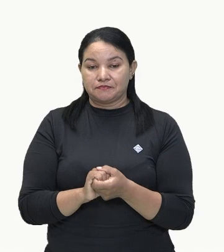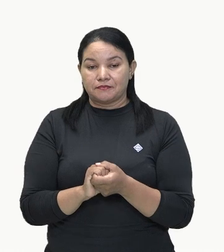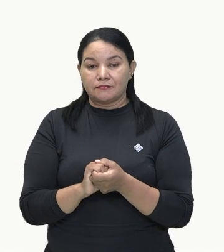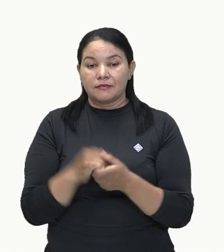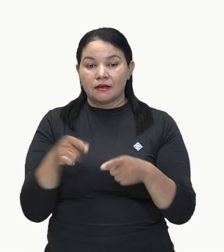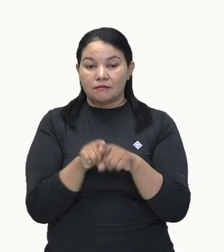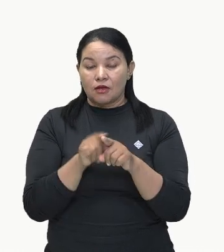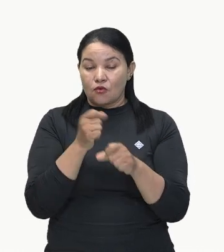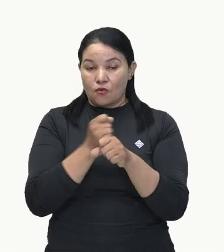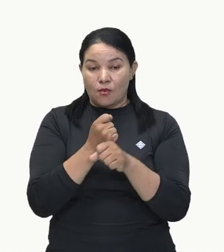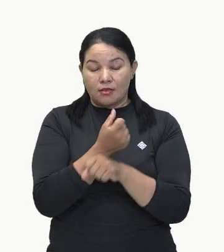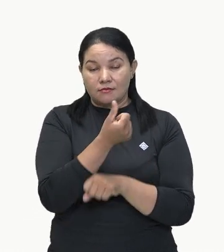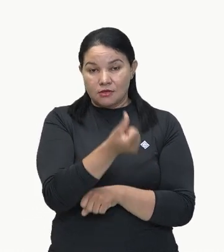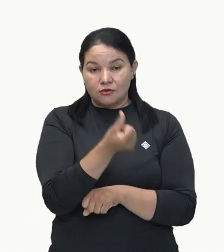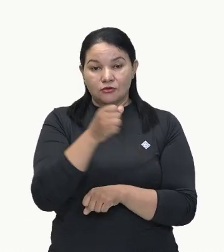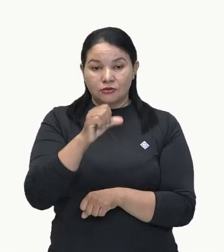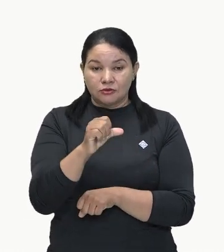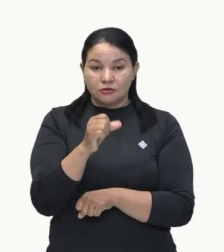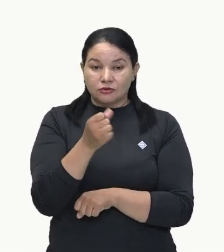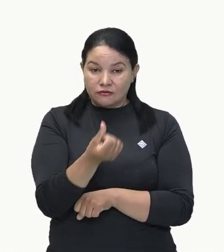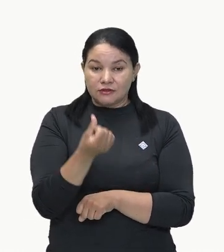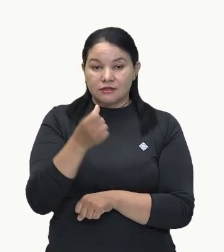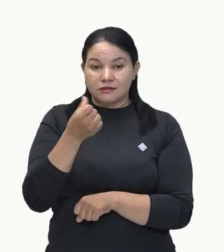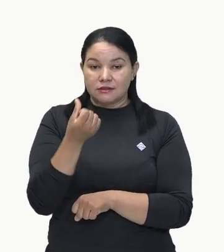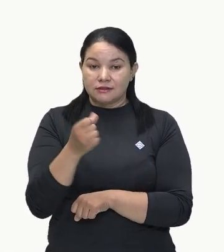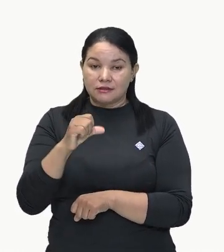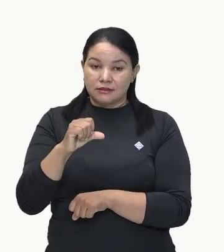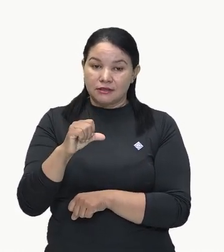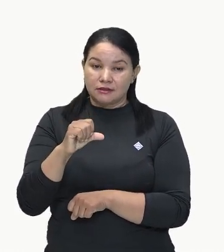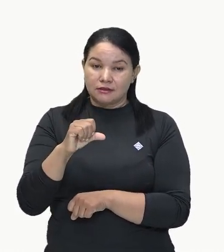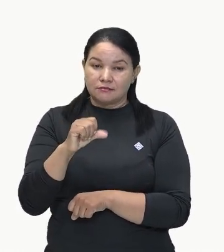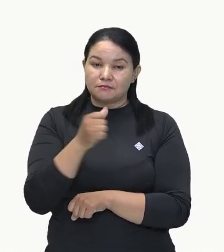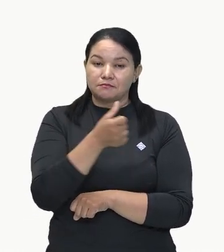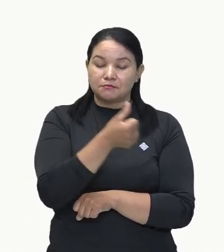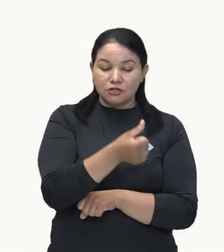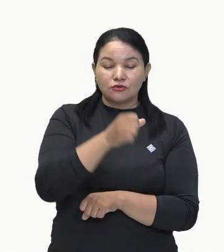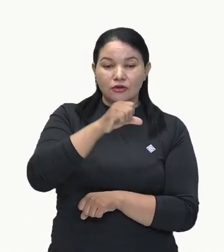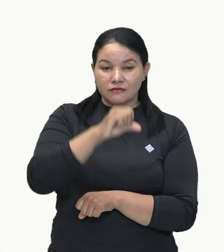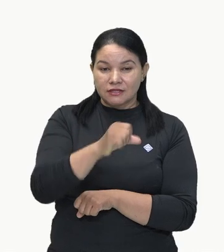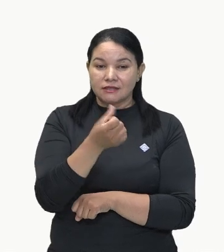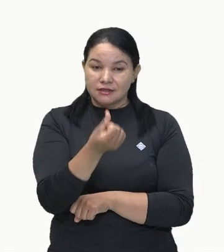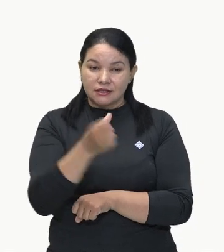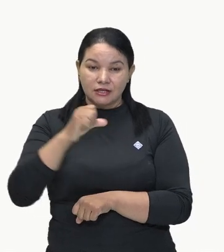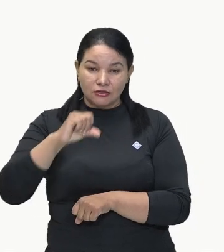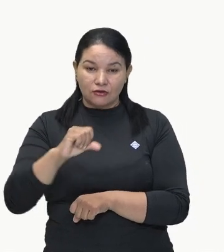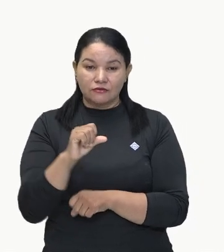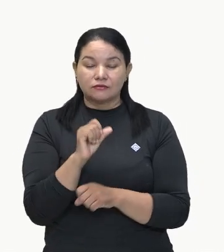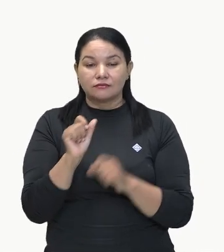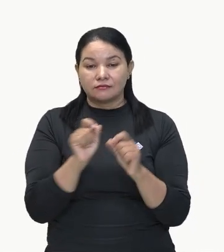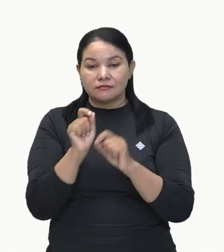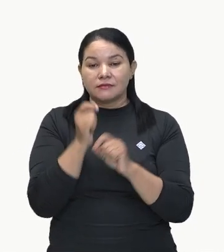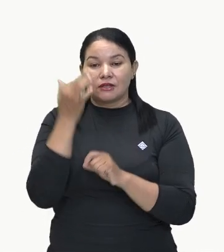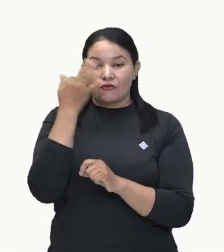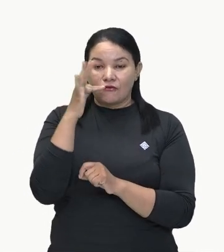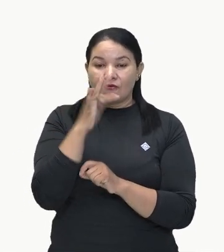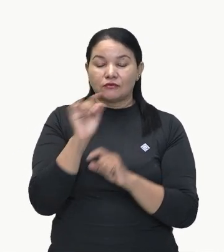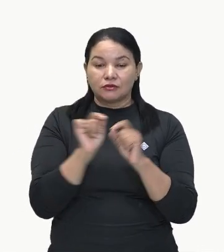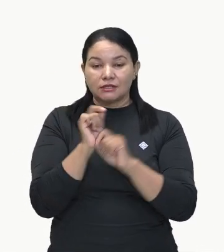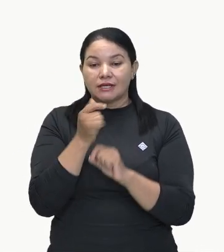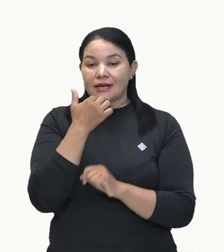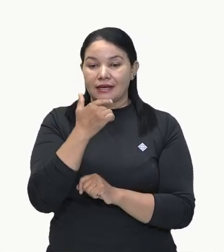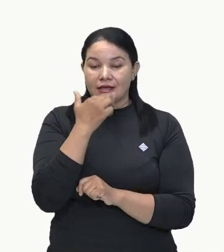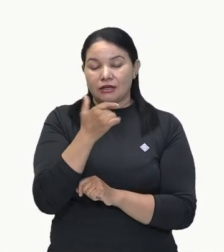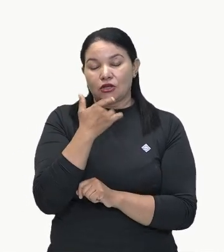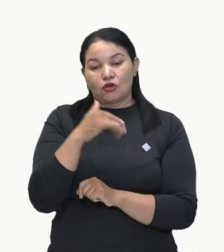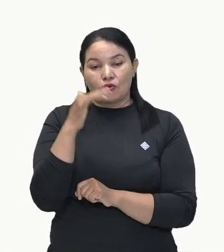de 1969 que o Canadá que se tornou começou a adotar o francês como língua oficial.